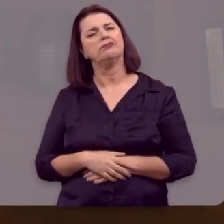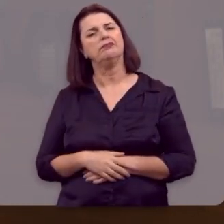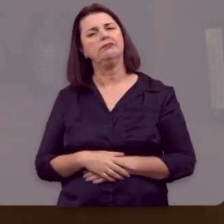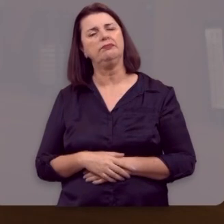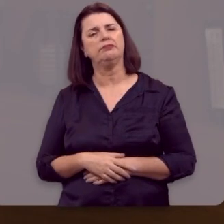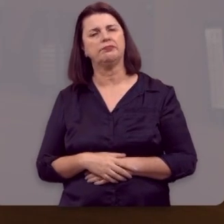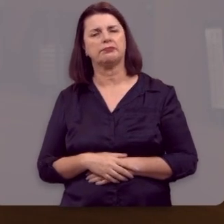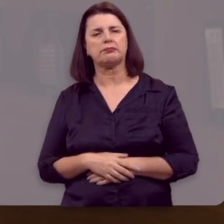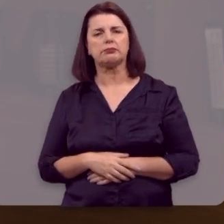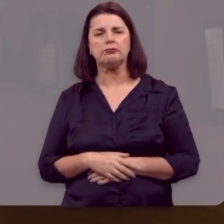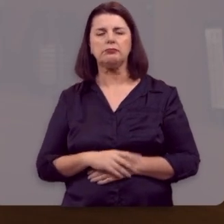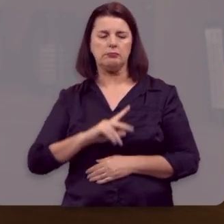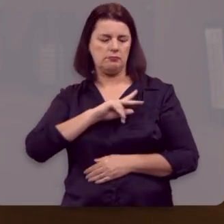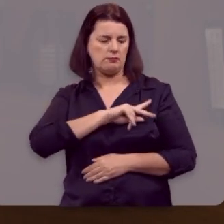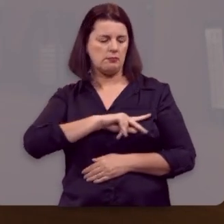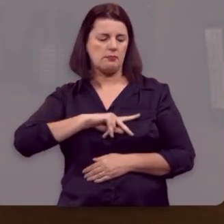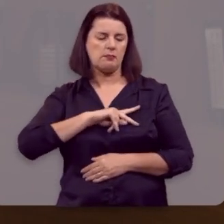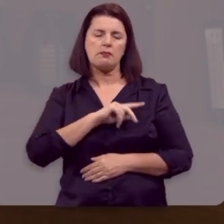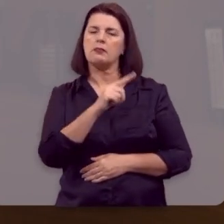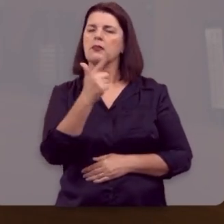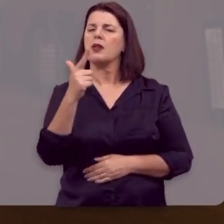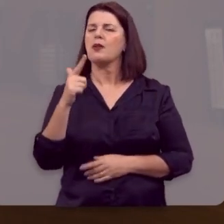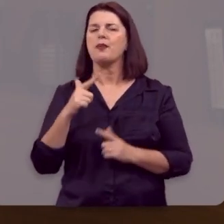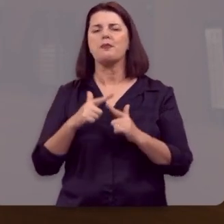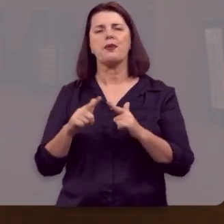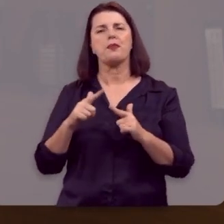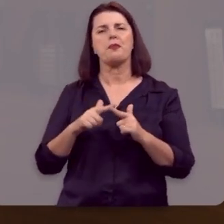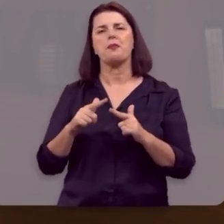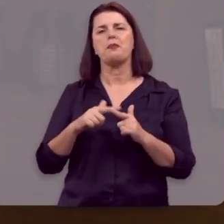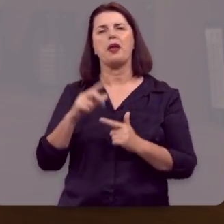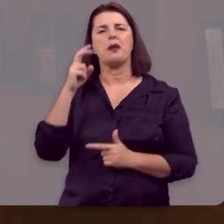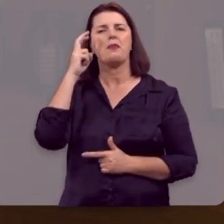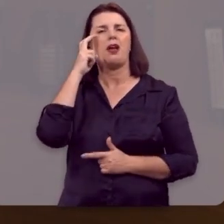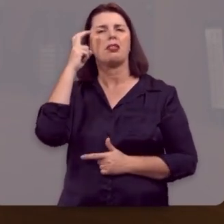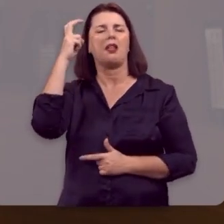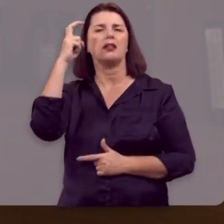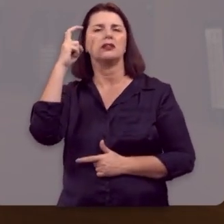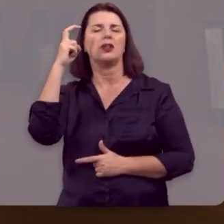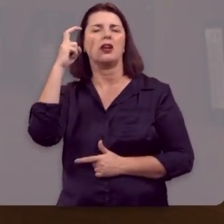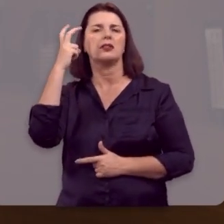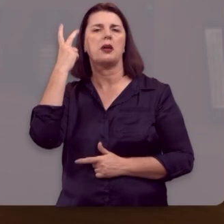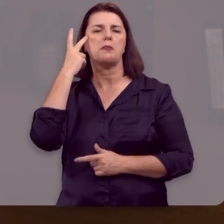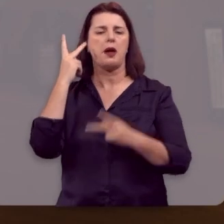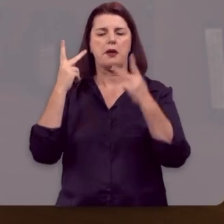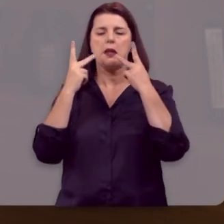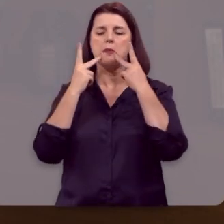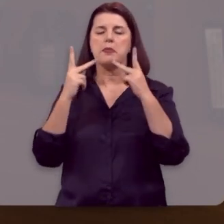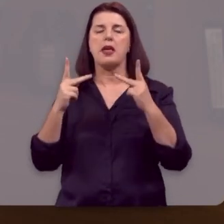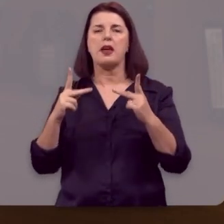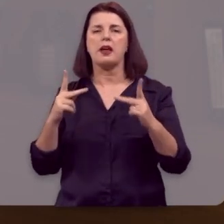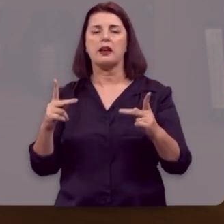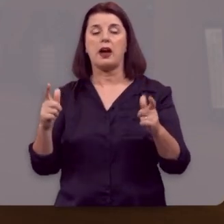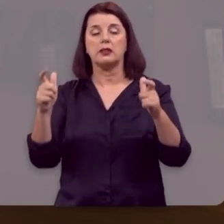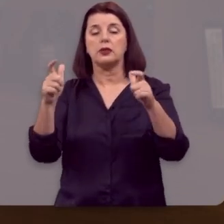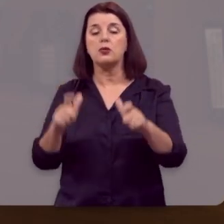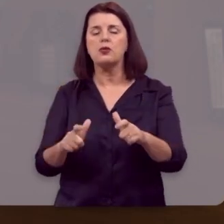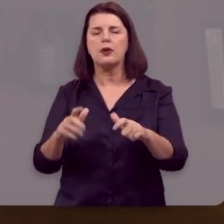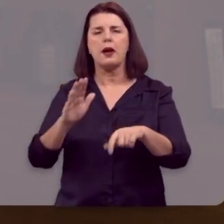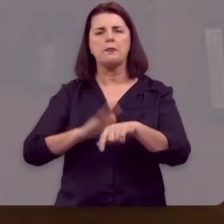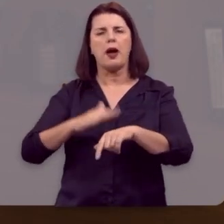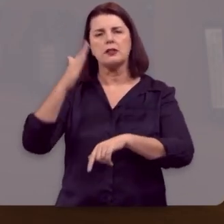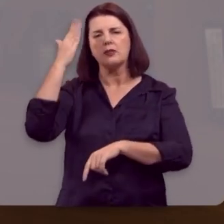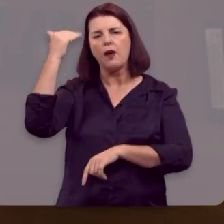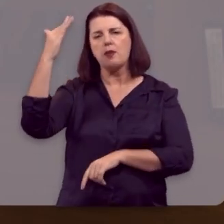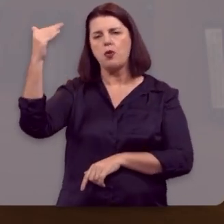existe. Paulo não tem nenhum problema intelectual para pregar na capital intelectual